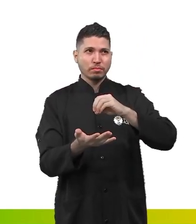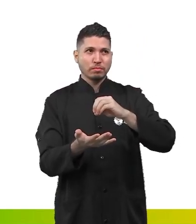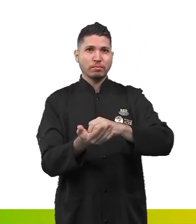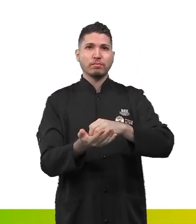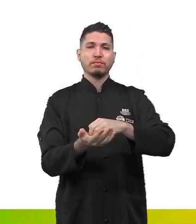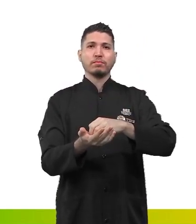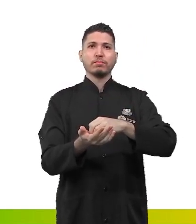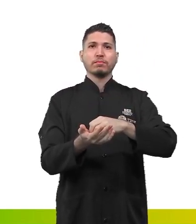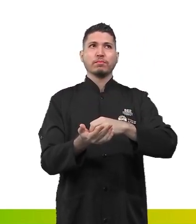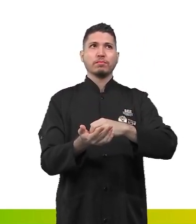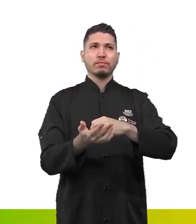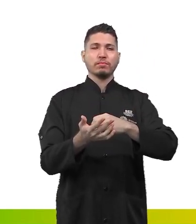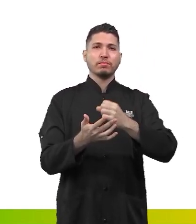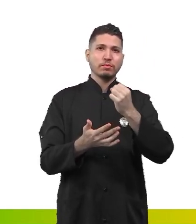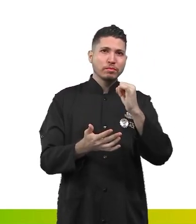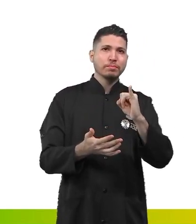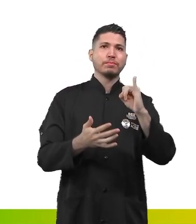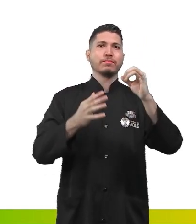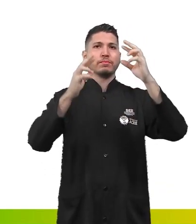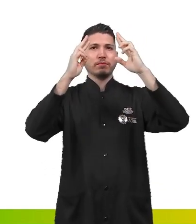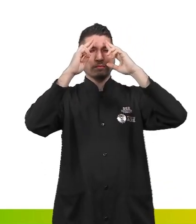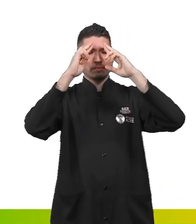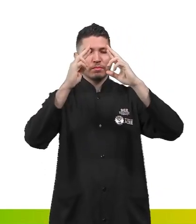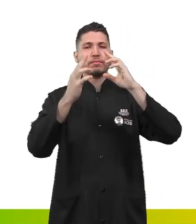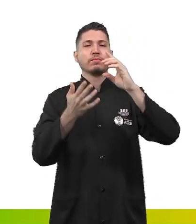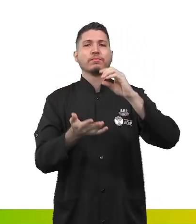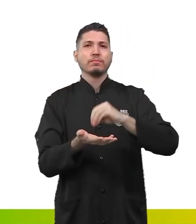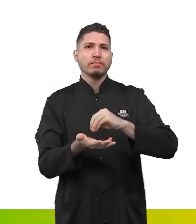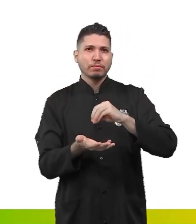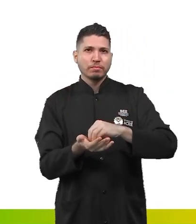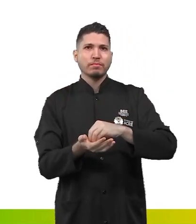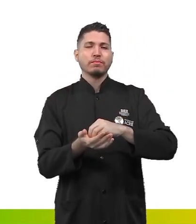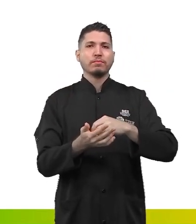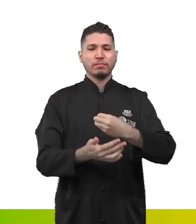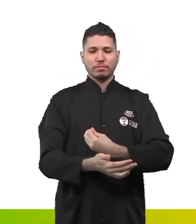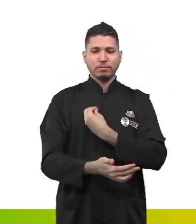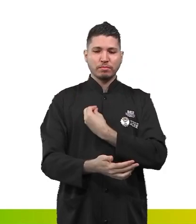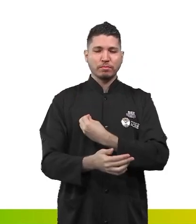à vida humana e às vidas não humanas.